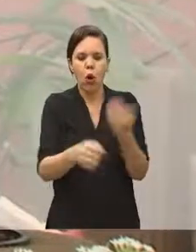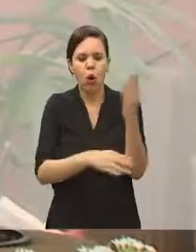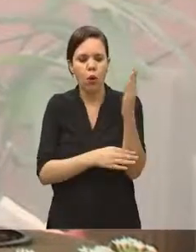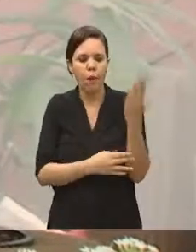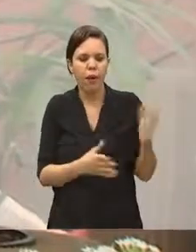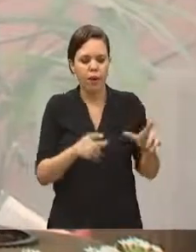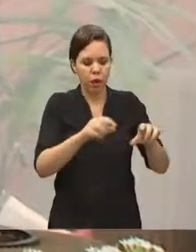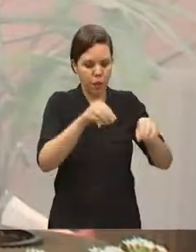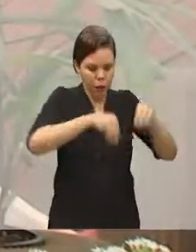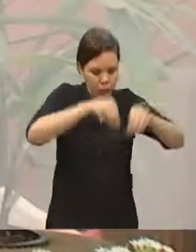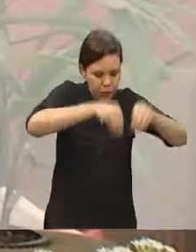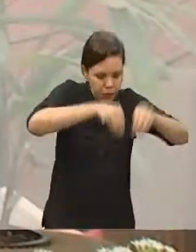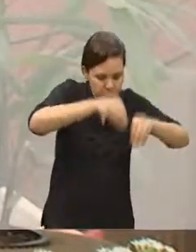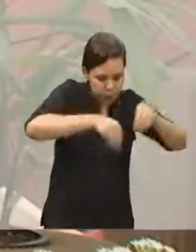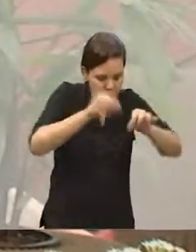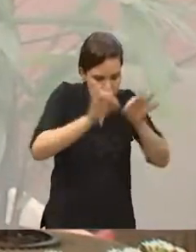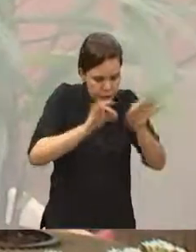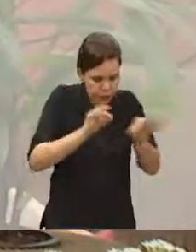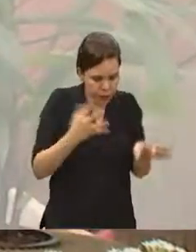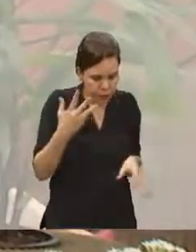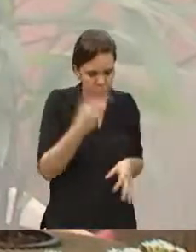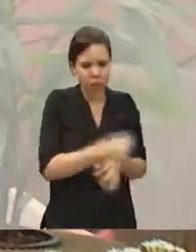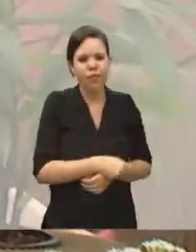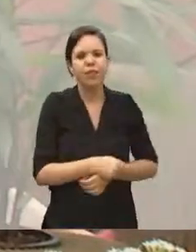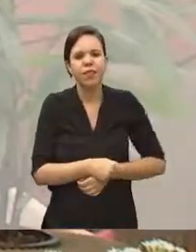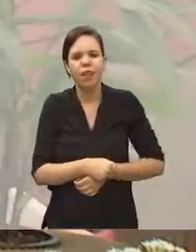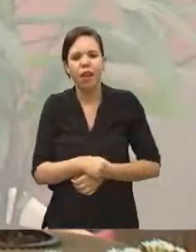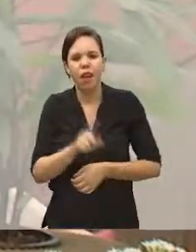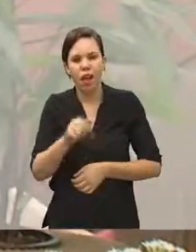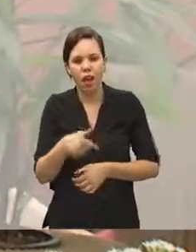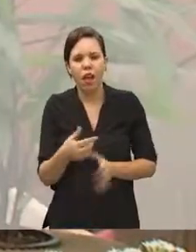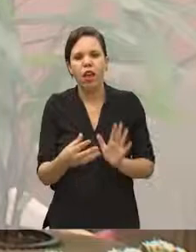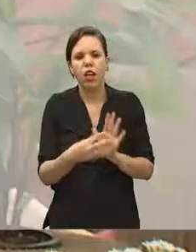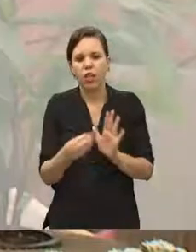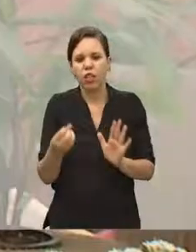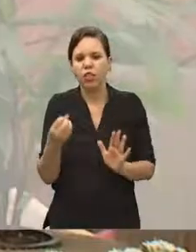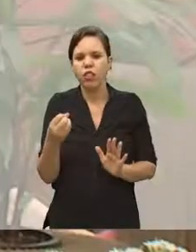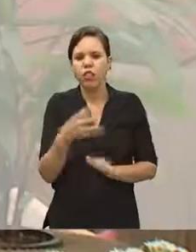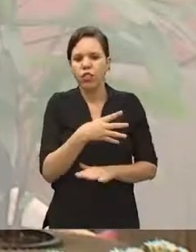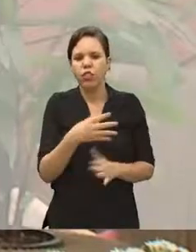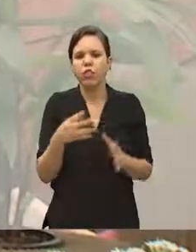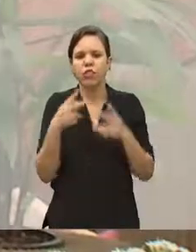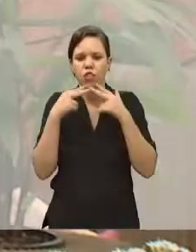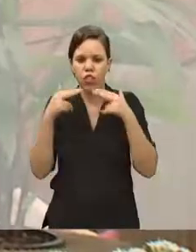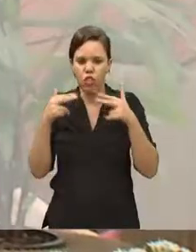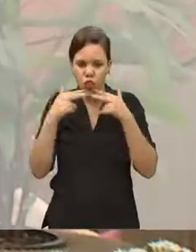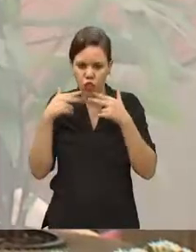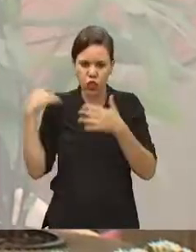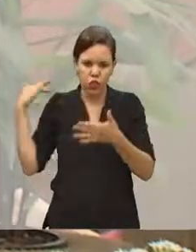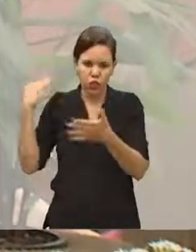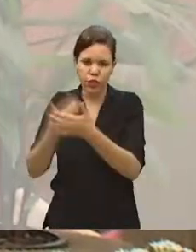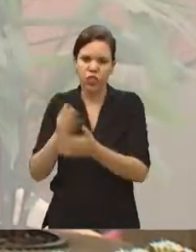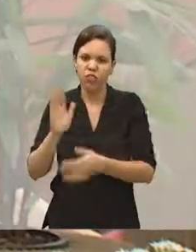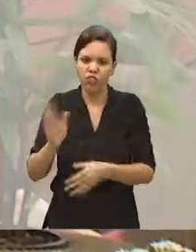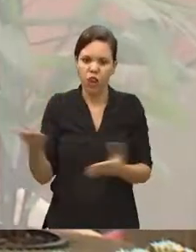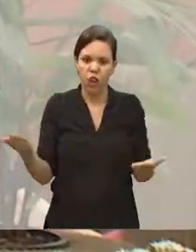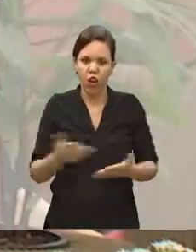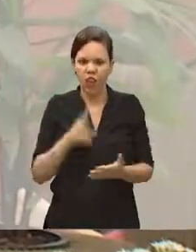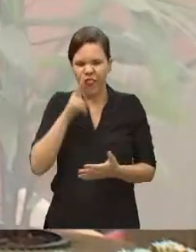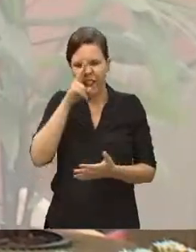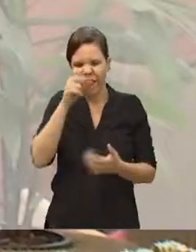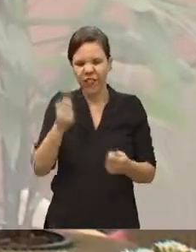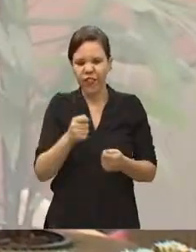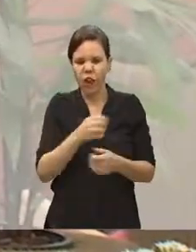uma luzinha e dá um toque nele. É super tendência, a gente já vê que isso vem vindo já há algum tempo, mas agora está tão